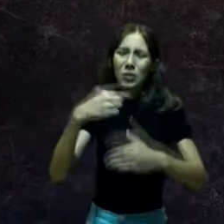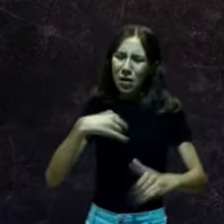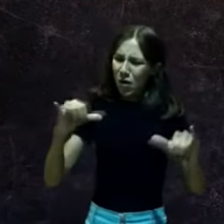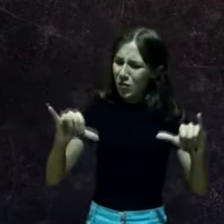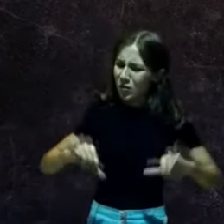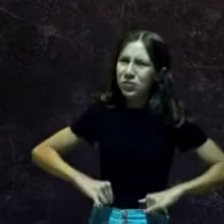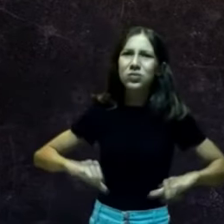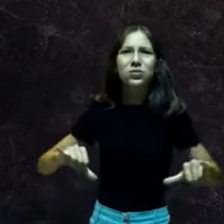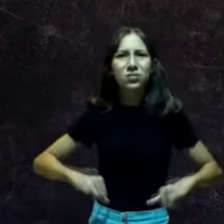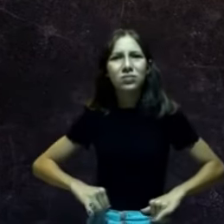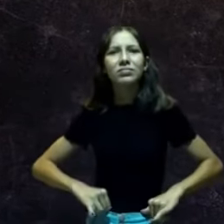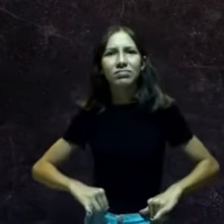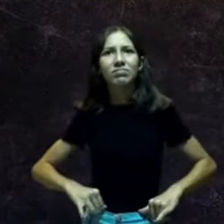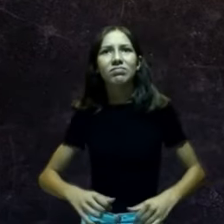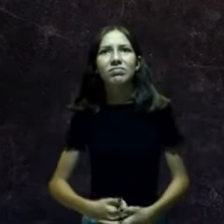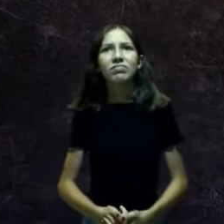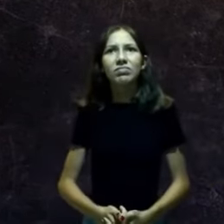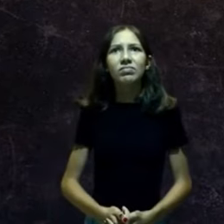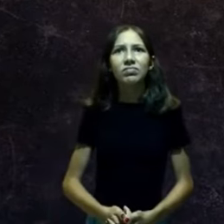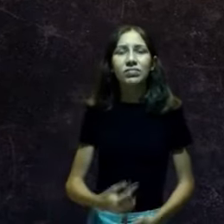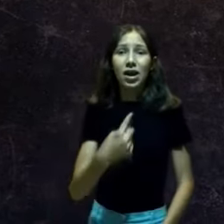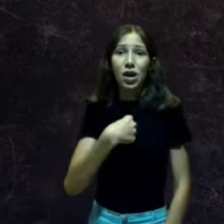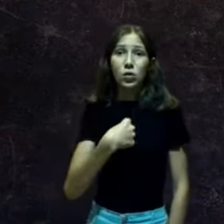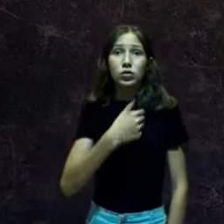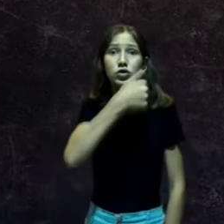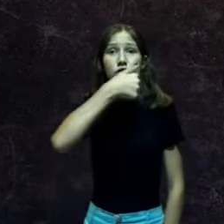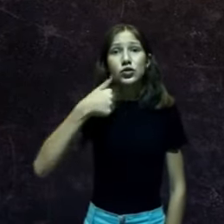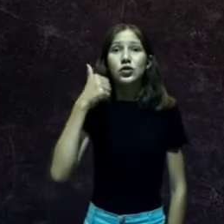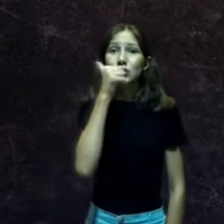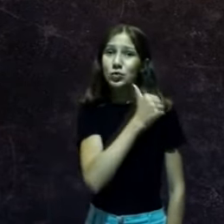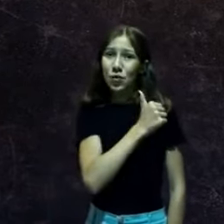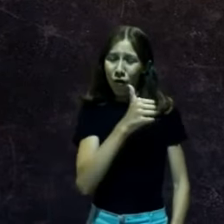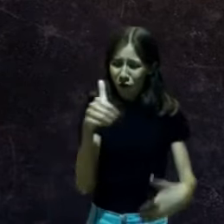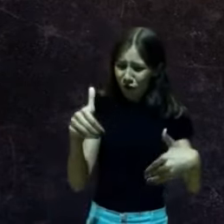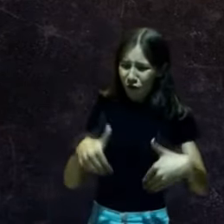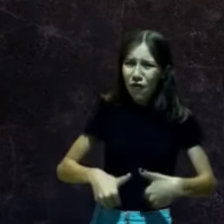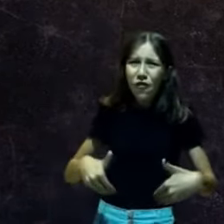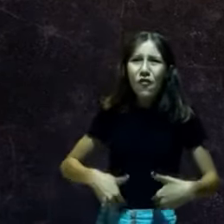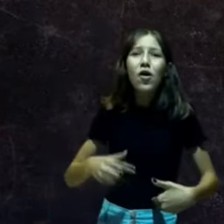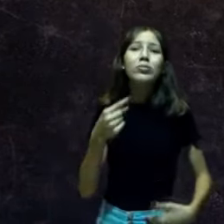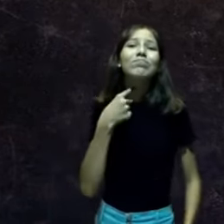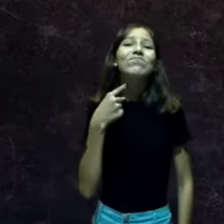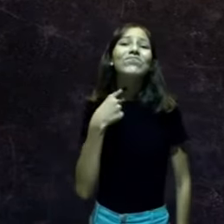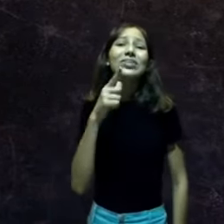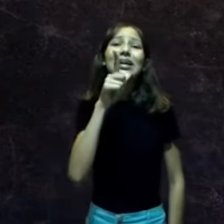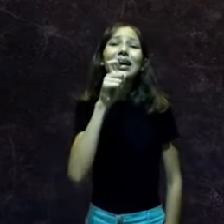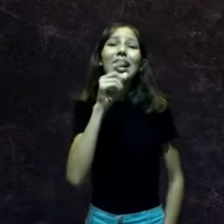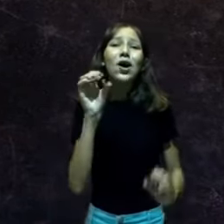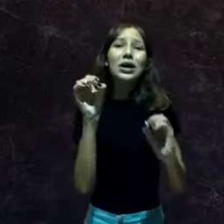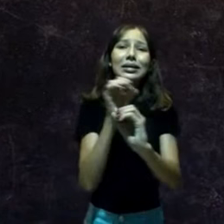em vigílias, muitas vezes em fome e sede, em